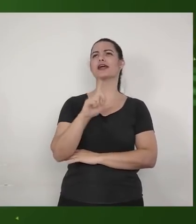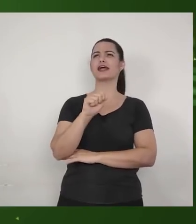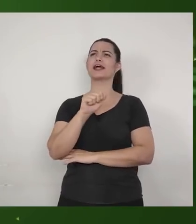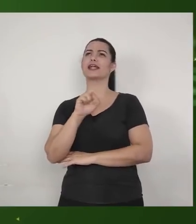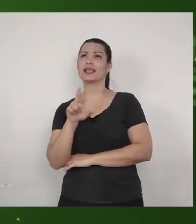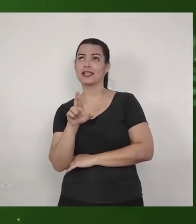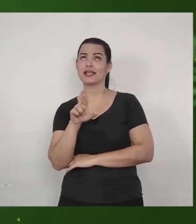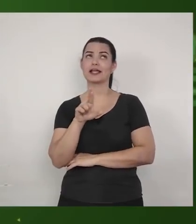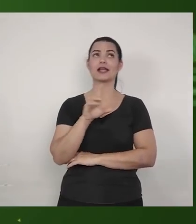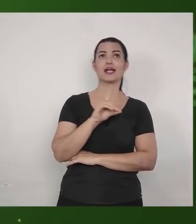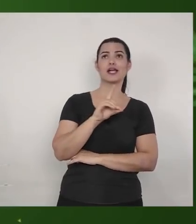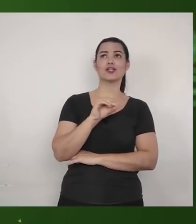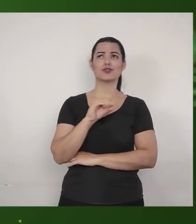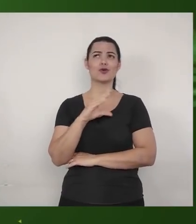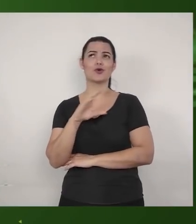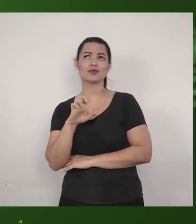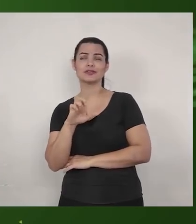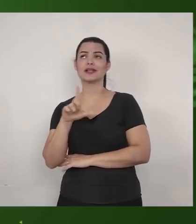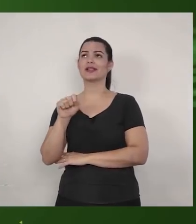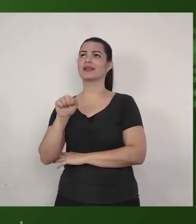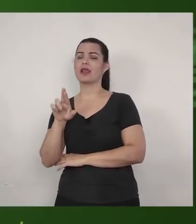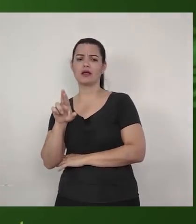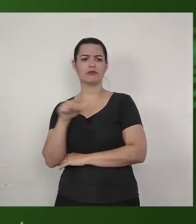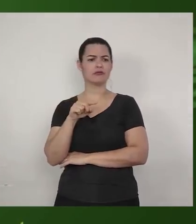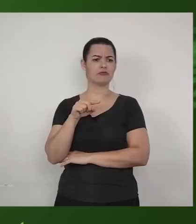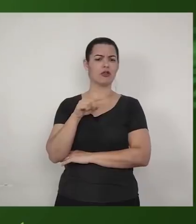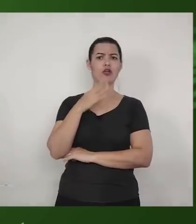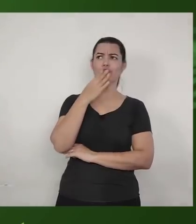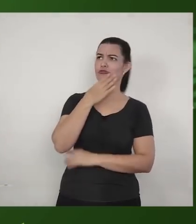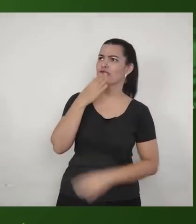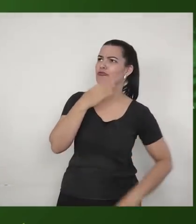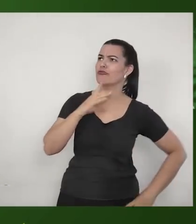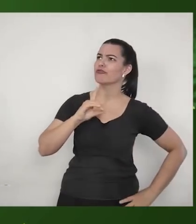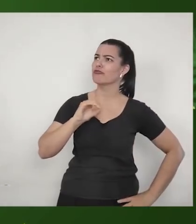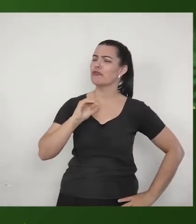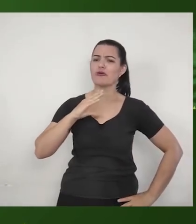Lar, doce lar. Doce?